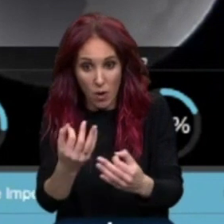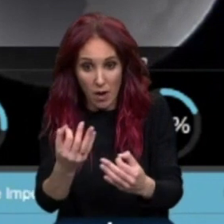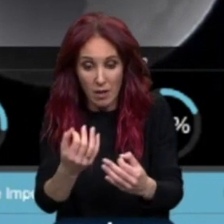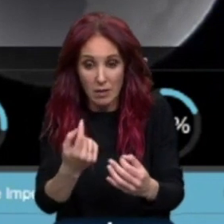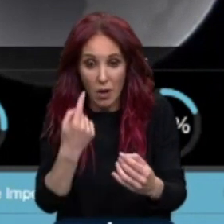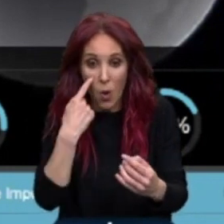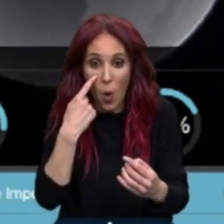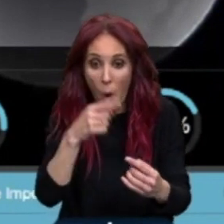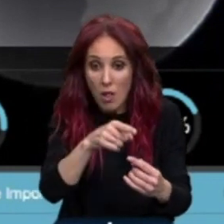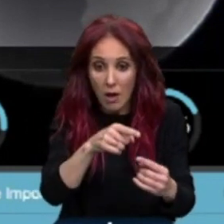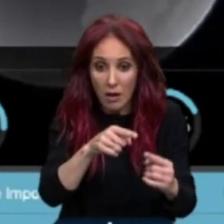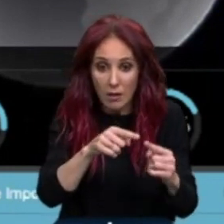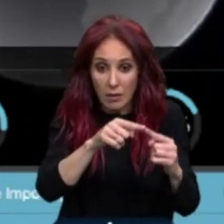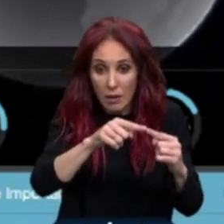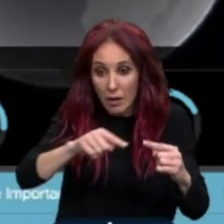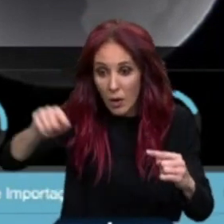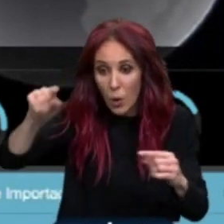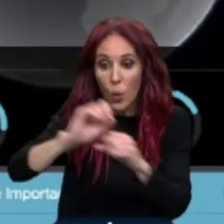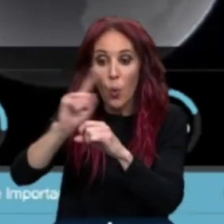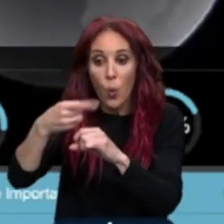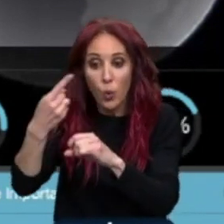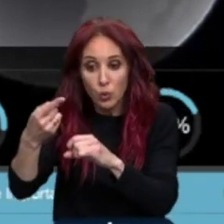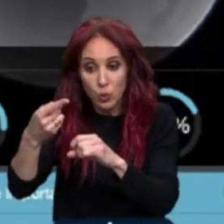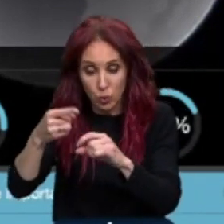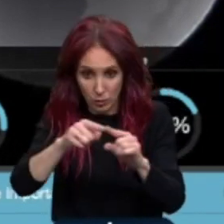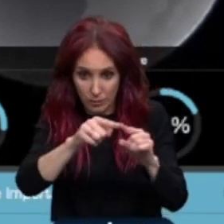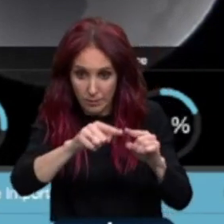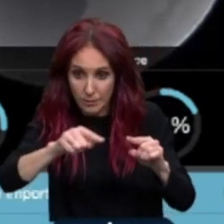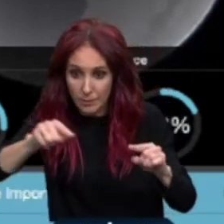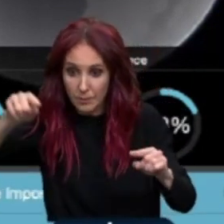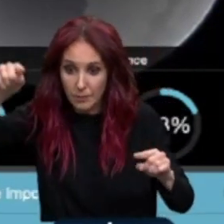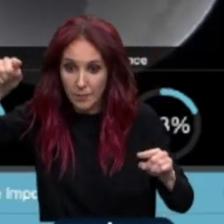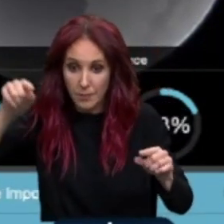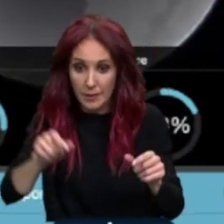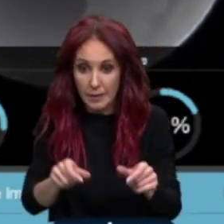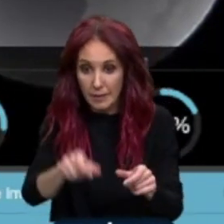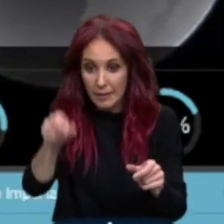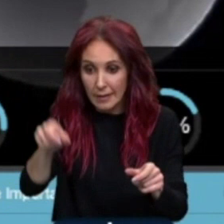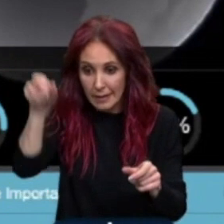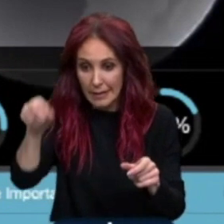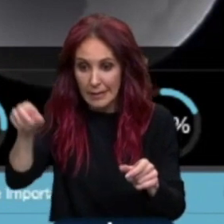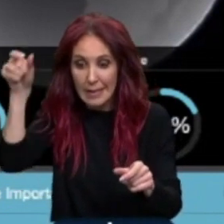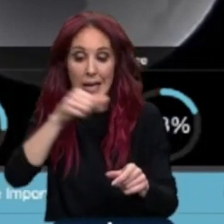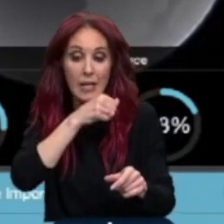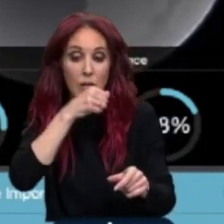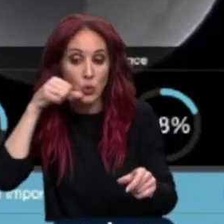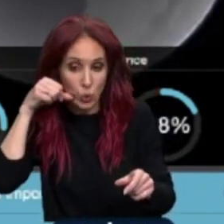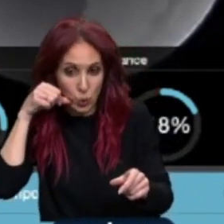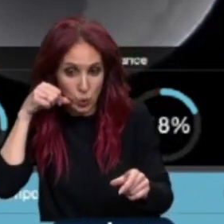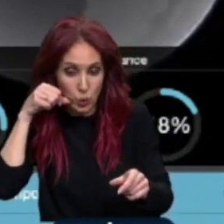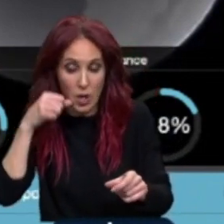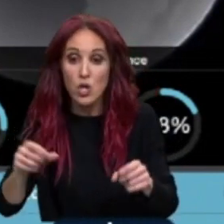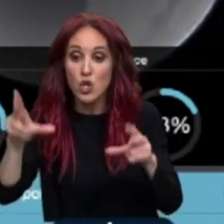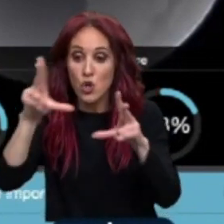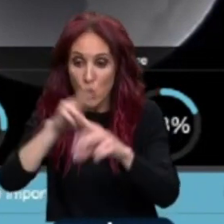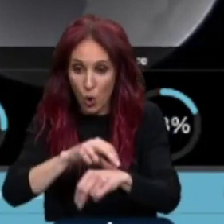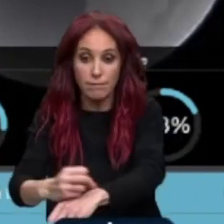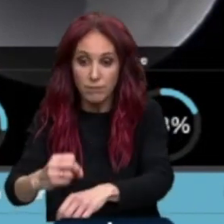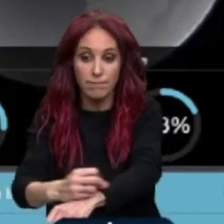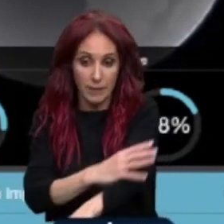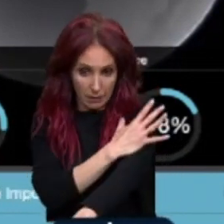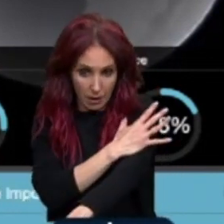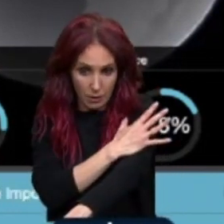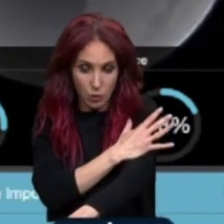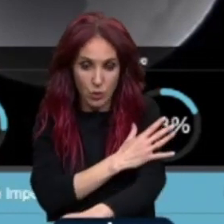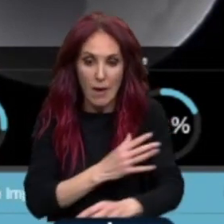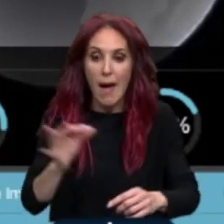visível nesta outra análise, que é, nas barras azuis nós temos os casos novos, dia a dia. E aquela